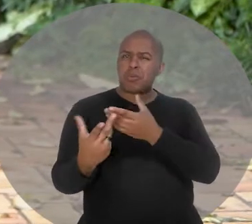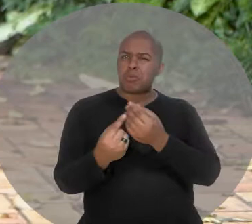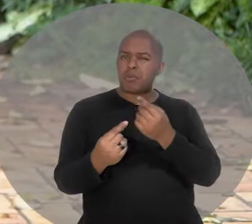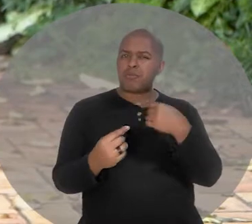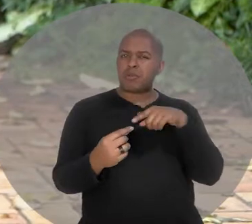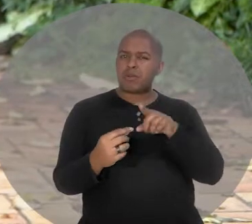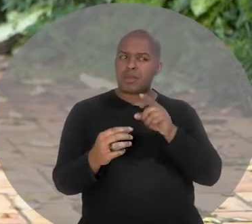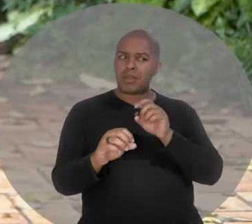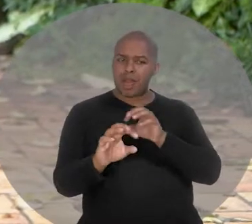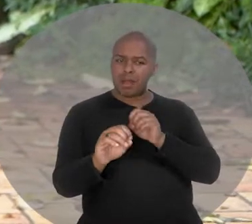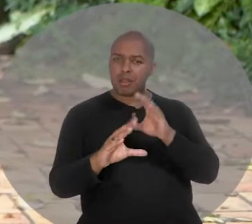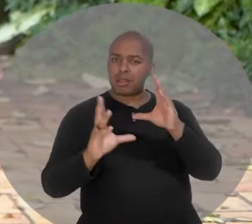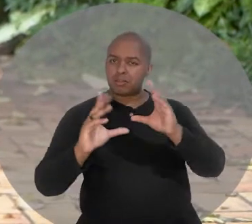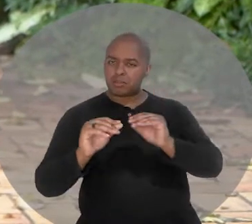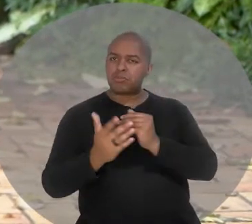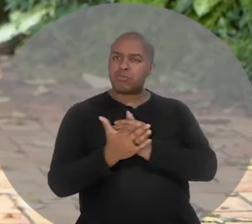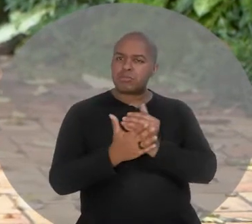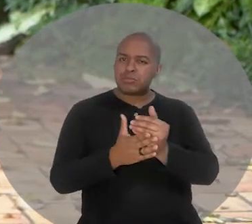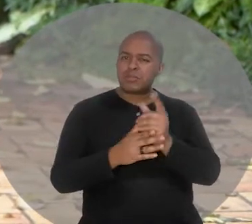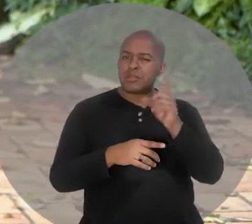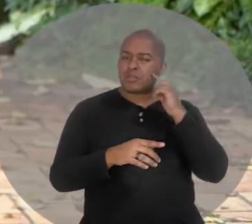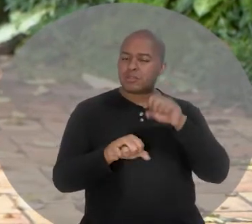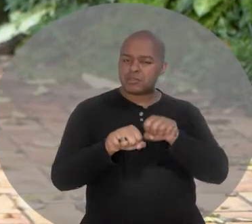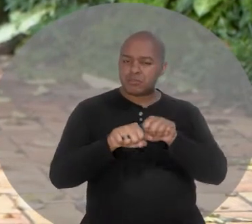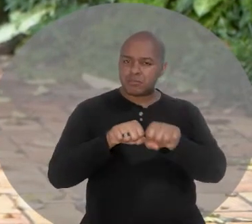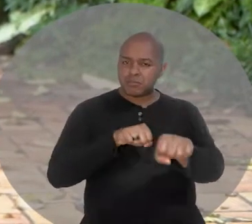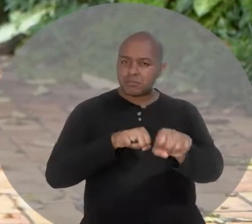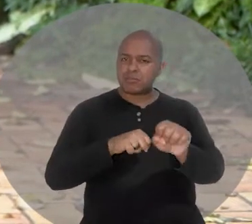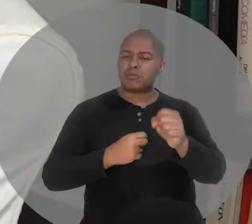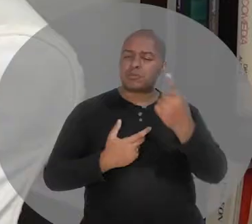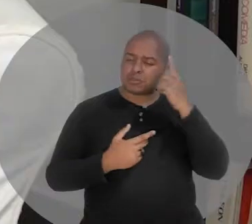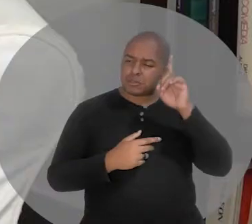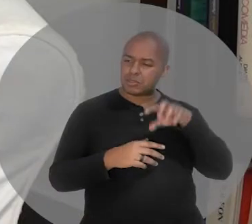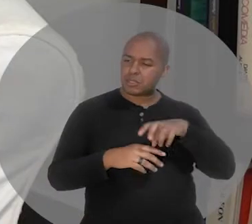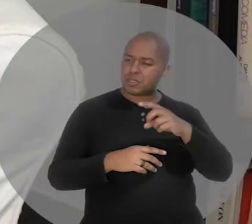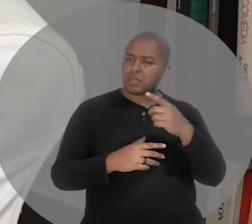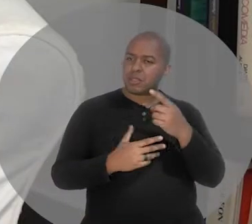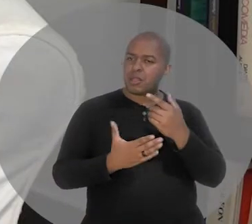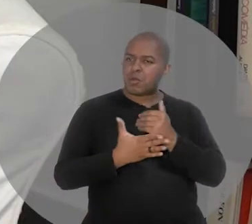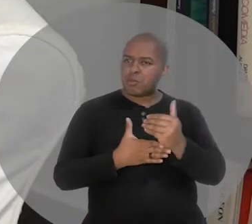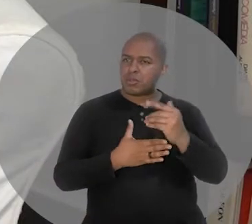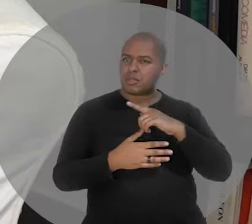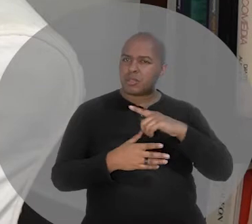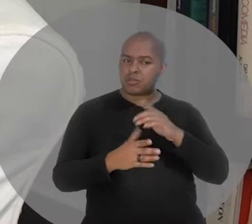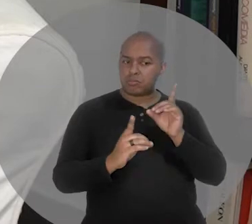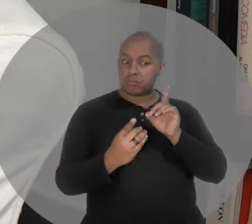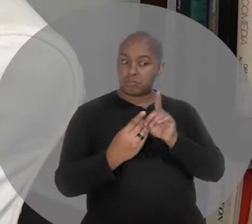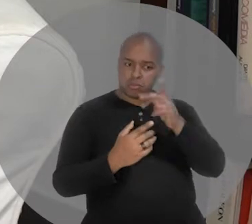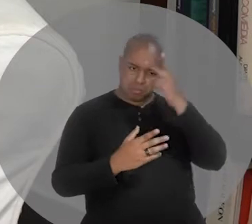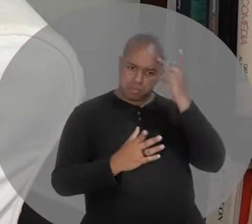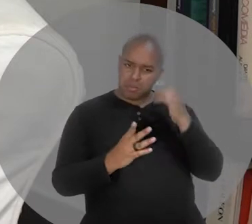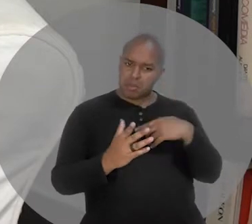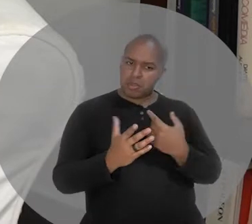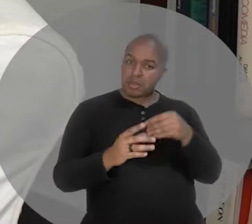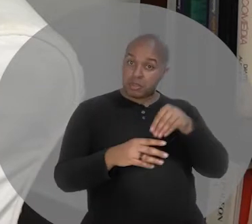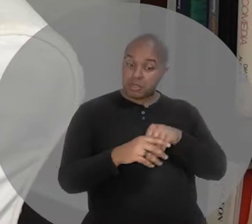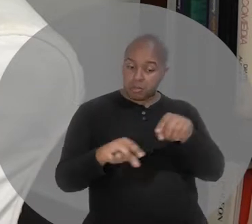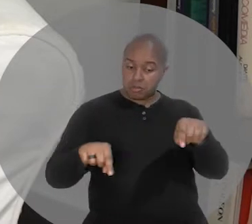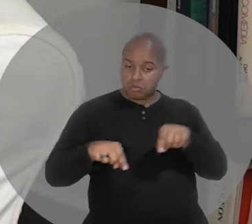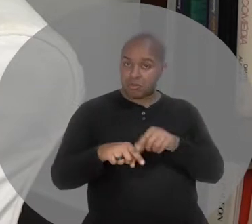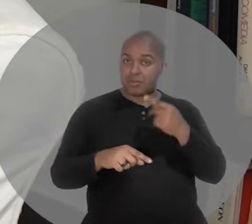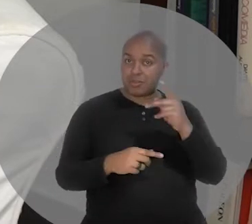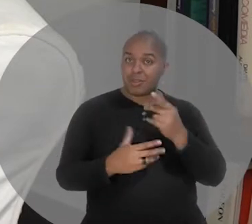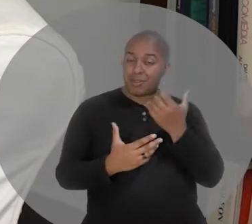ela dava aula à noite, quando ela se formou foi clínico de dia. Ela começou a atender o primeiro paciente dentro do